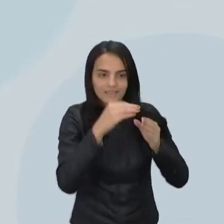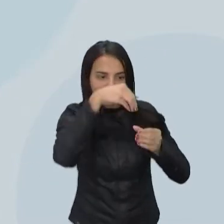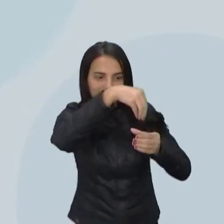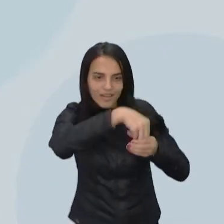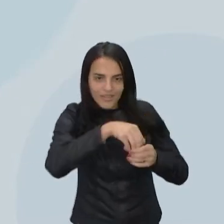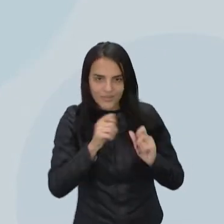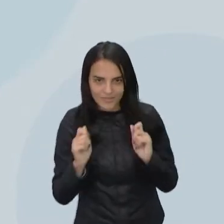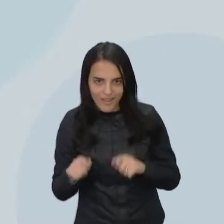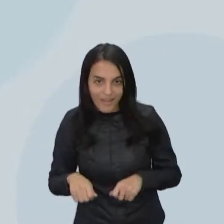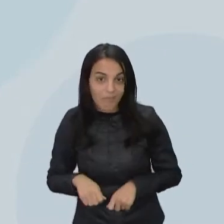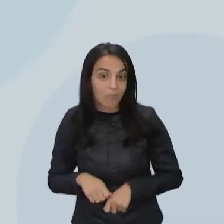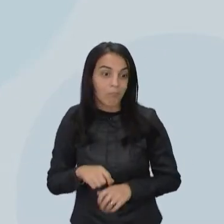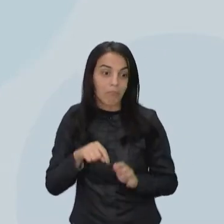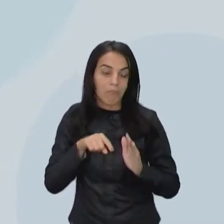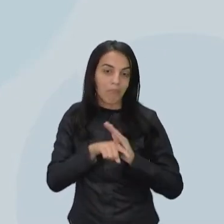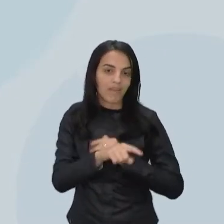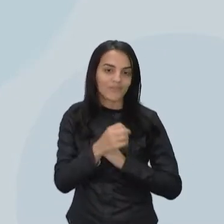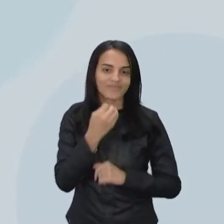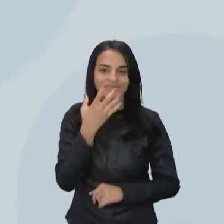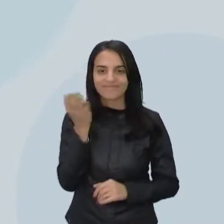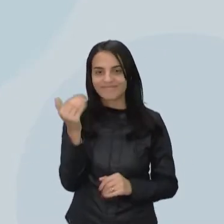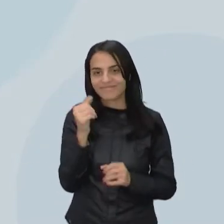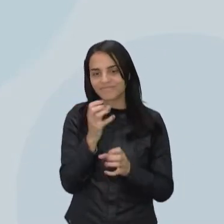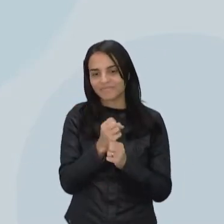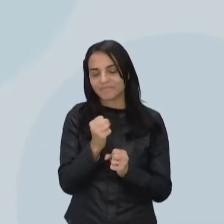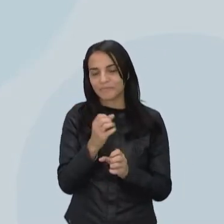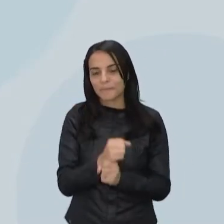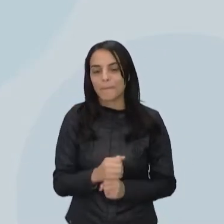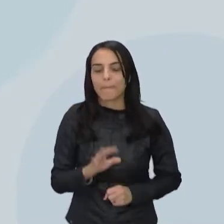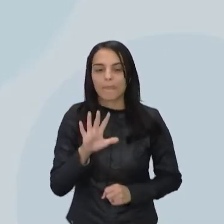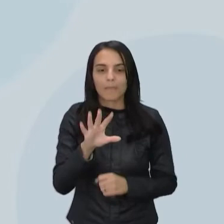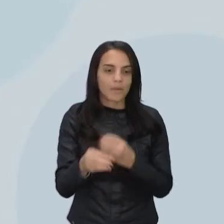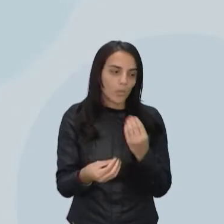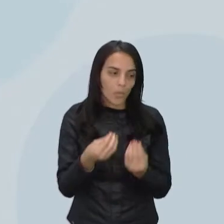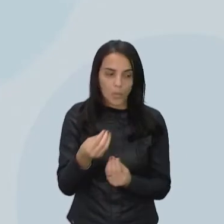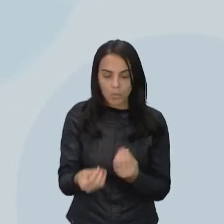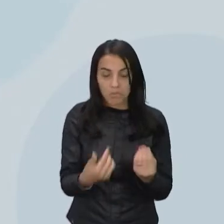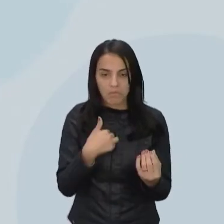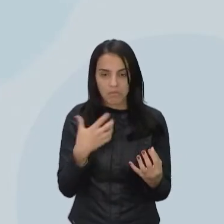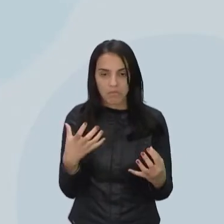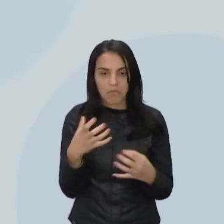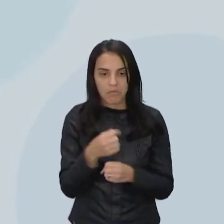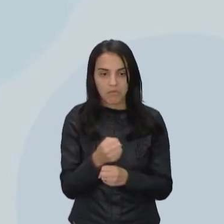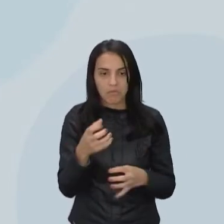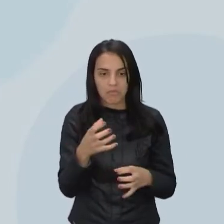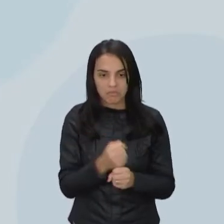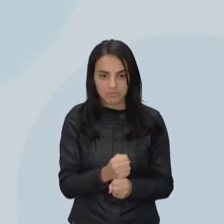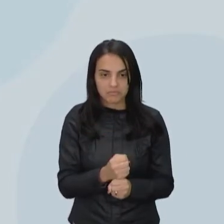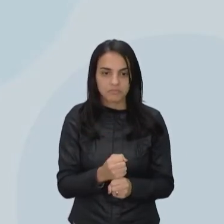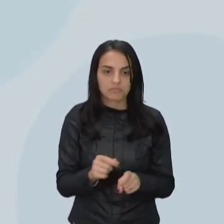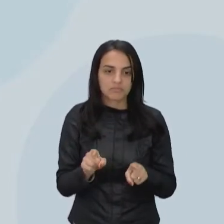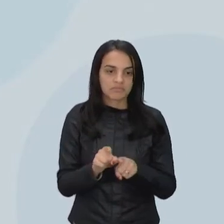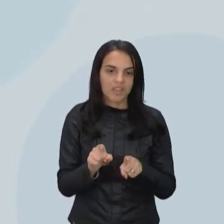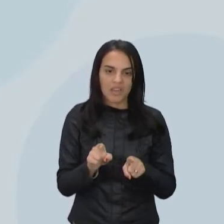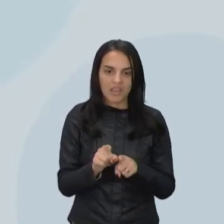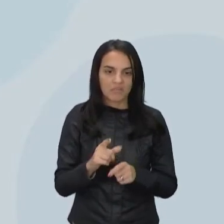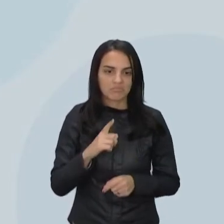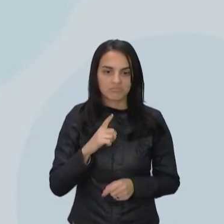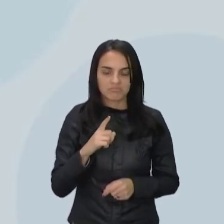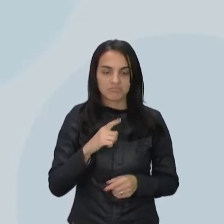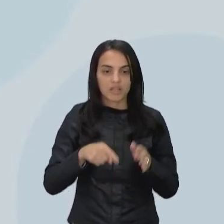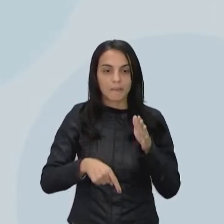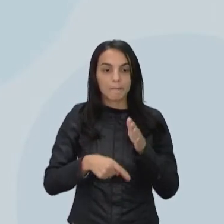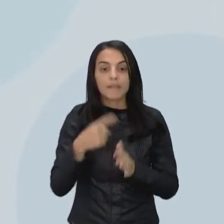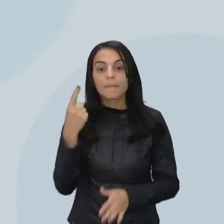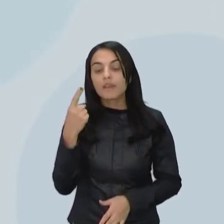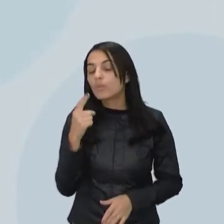Boa pergunta. Vamos aos cálculos então. Mas como é que a gente vai calcular isso, Magno? Bom, a gente tem uma ideia aqui. Primeiro,